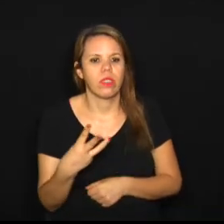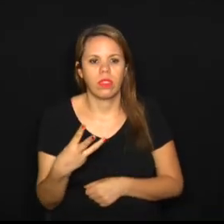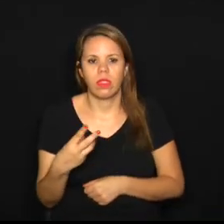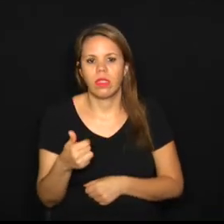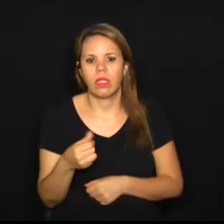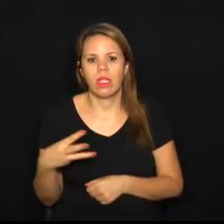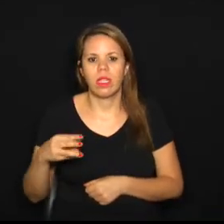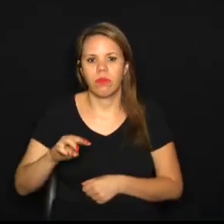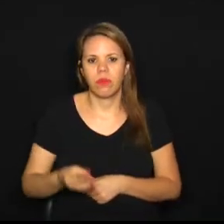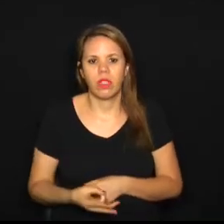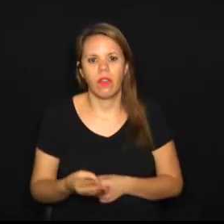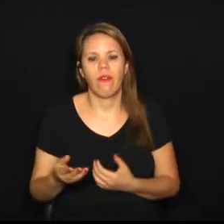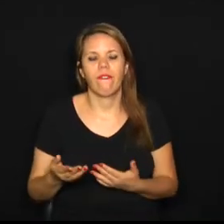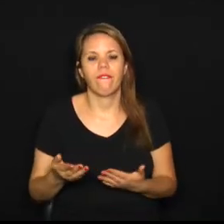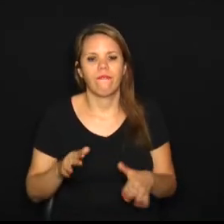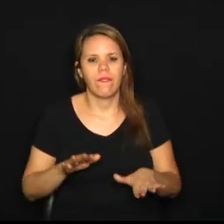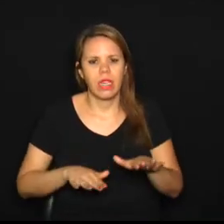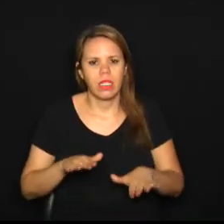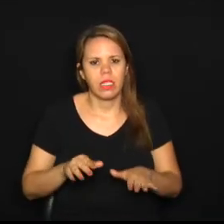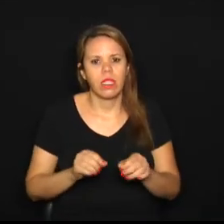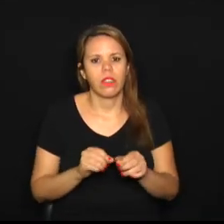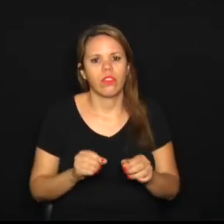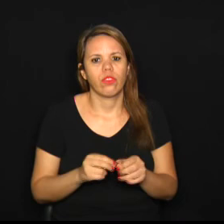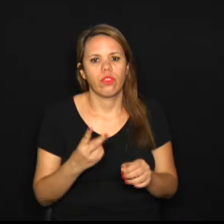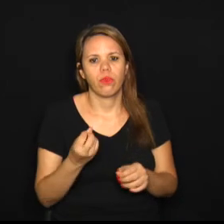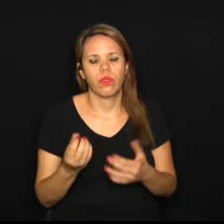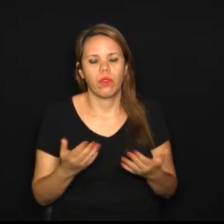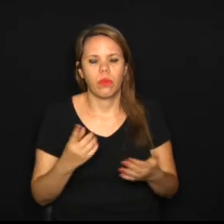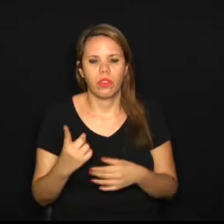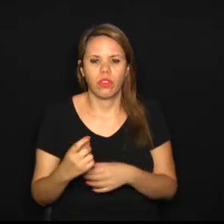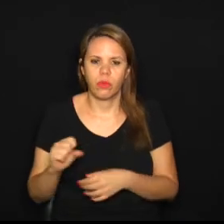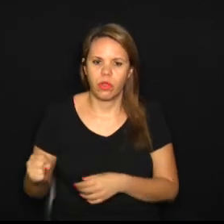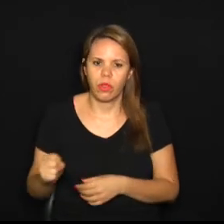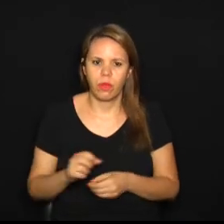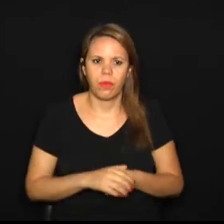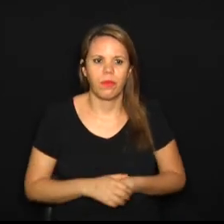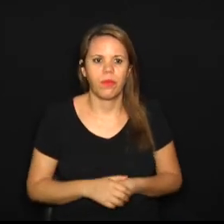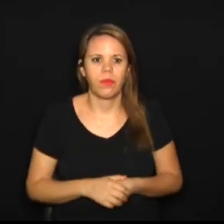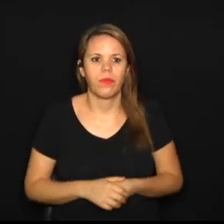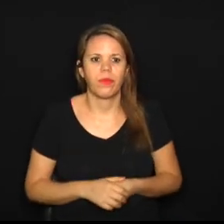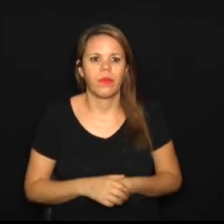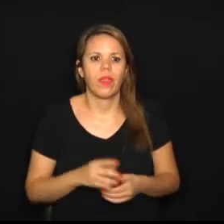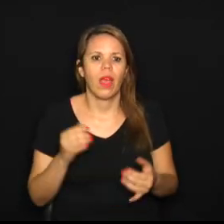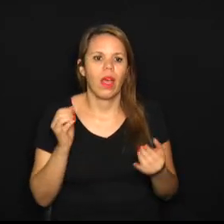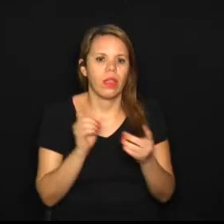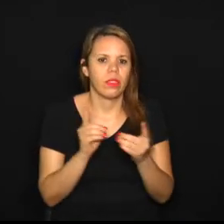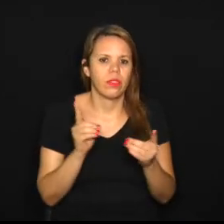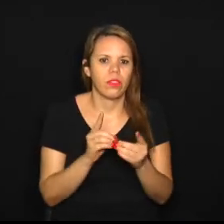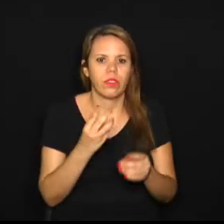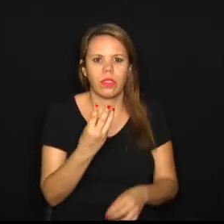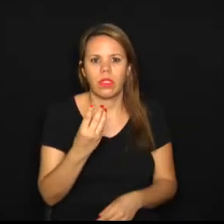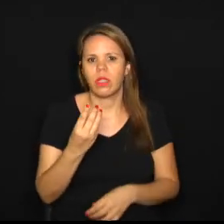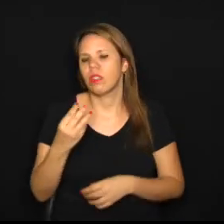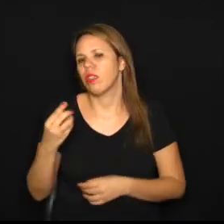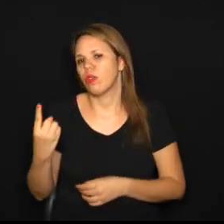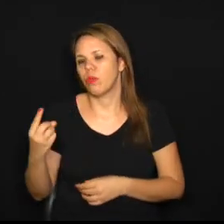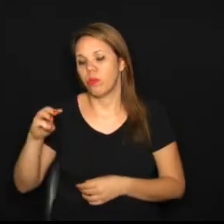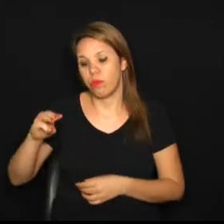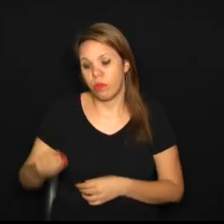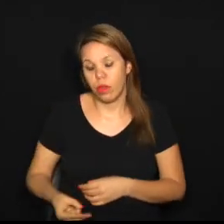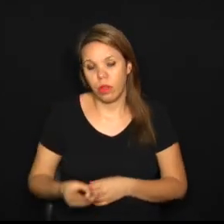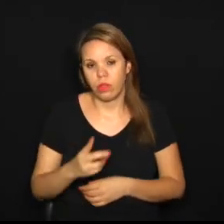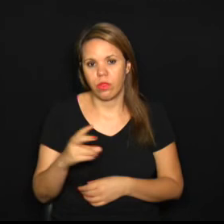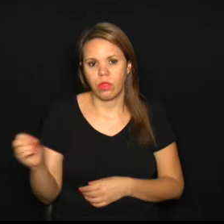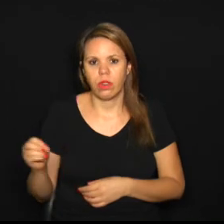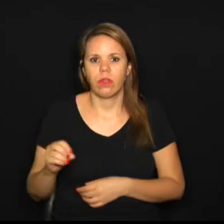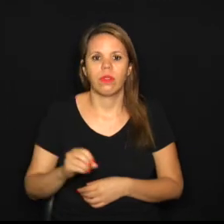uma variação de 83% em relação a 2018. As receitas de serviços tiveram uma arrecadação de 31.200.000, uma